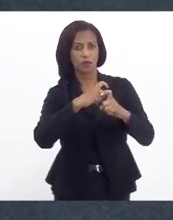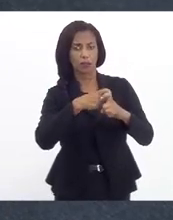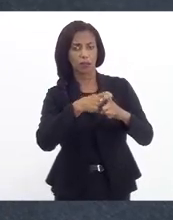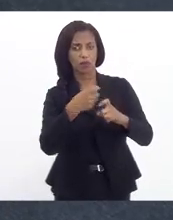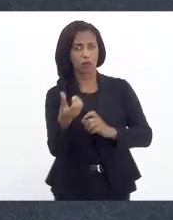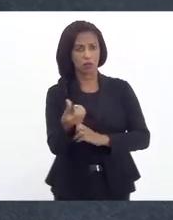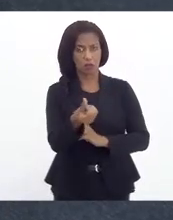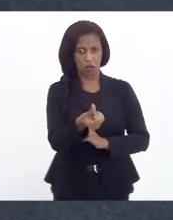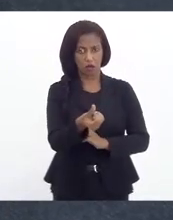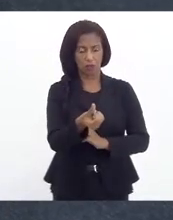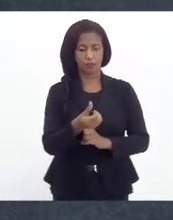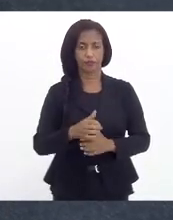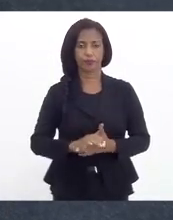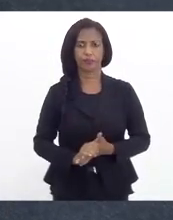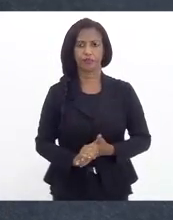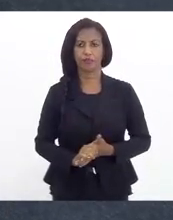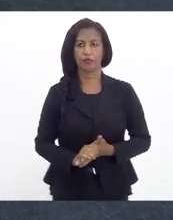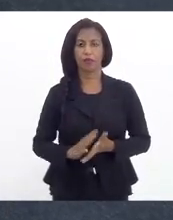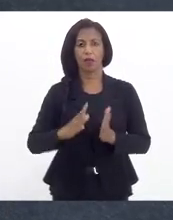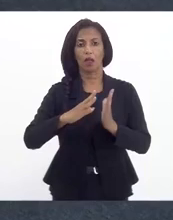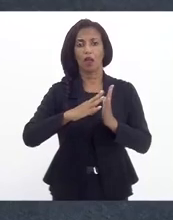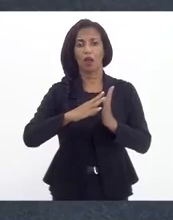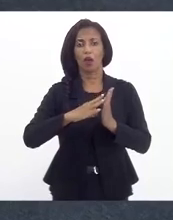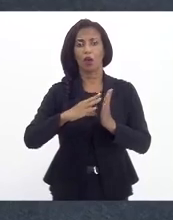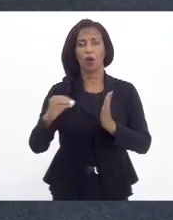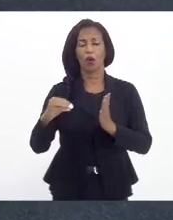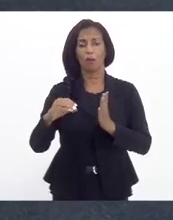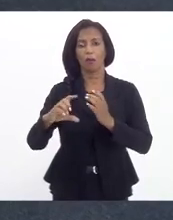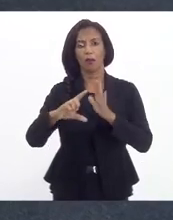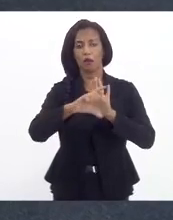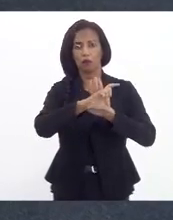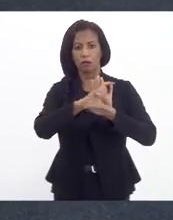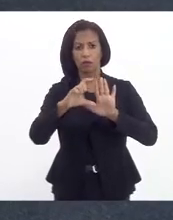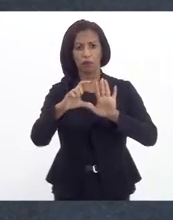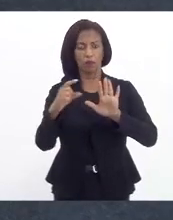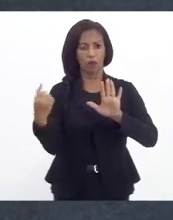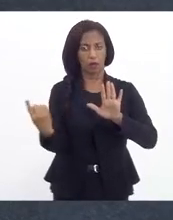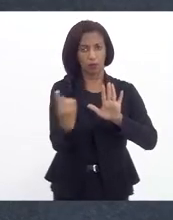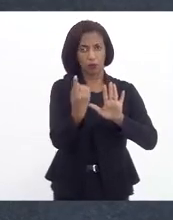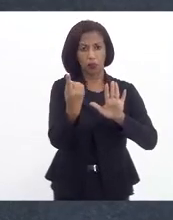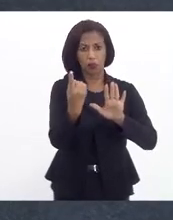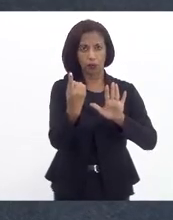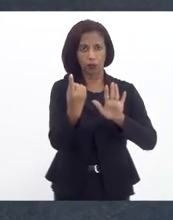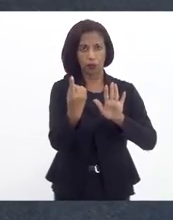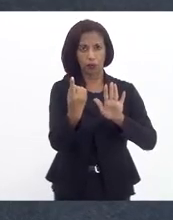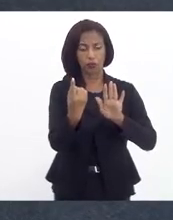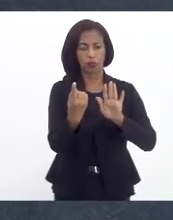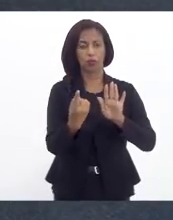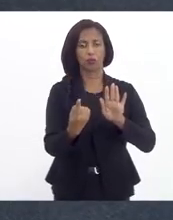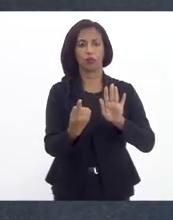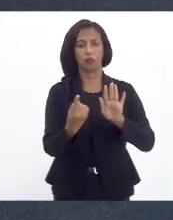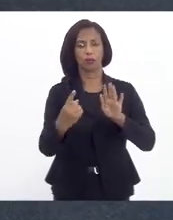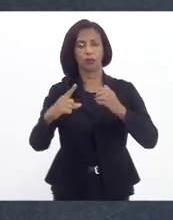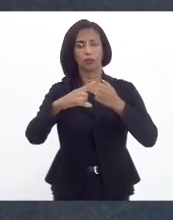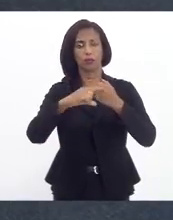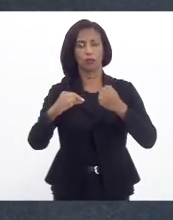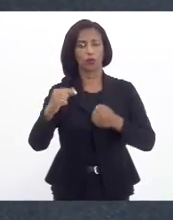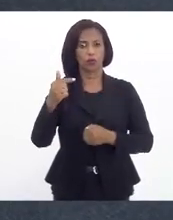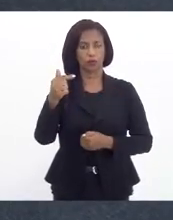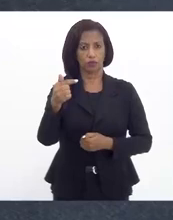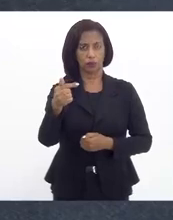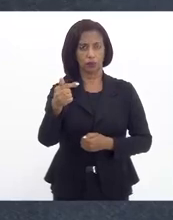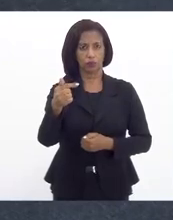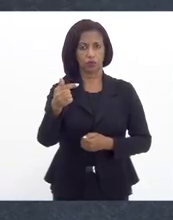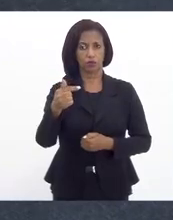é a cópia do parágrafo único do artigo 7º